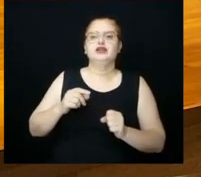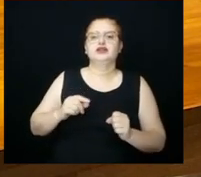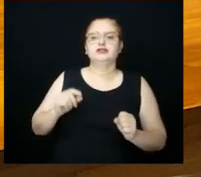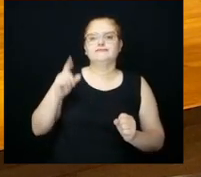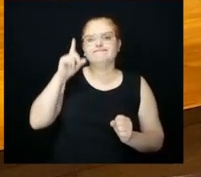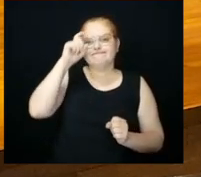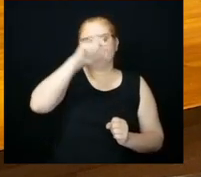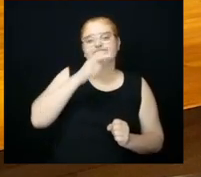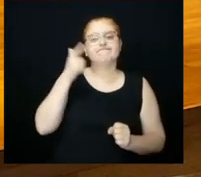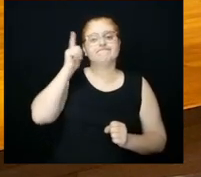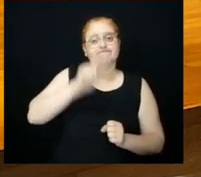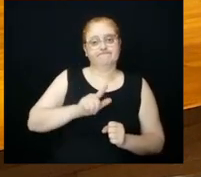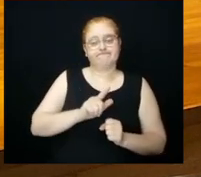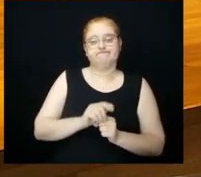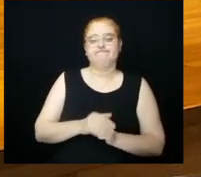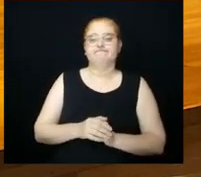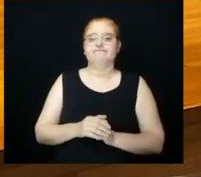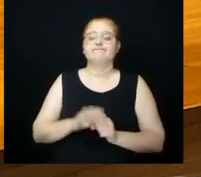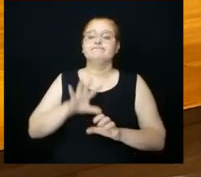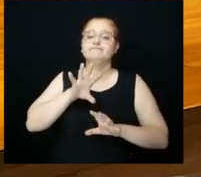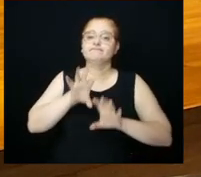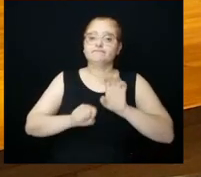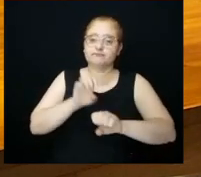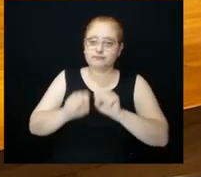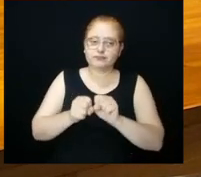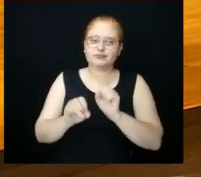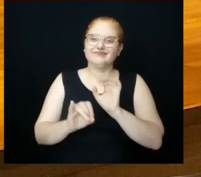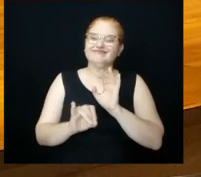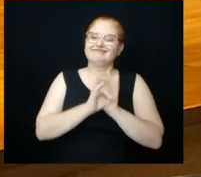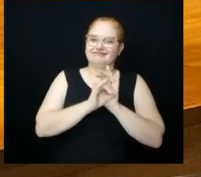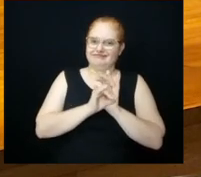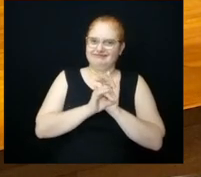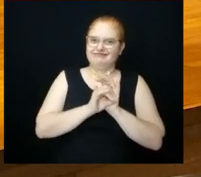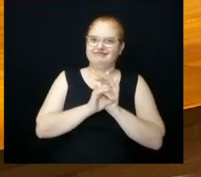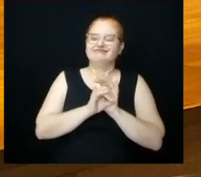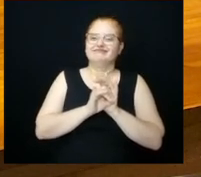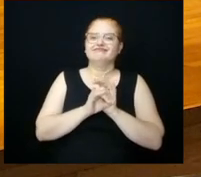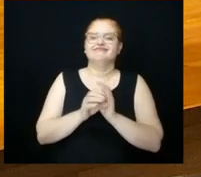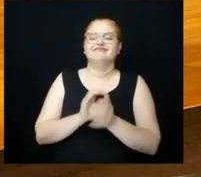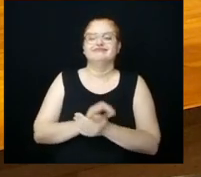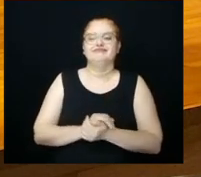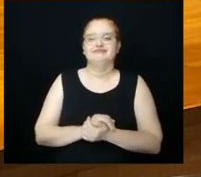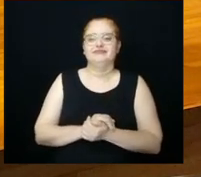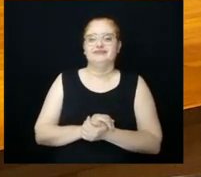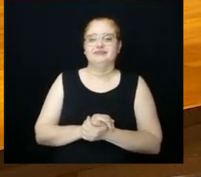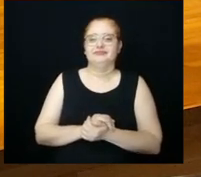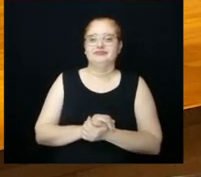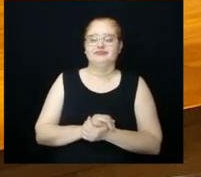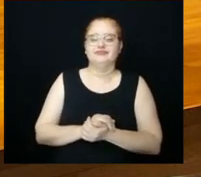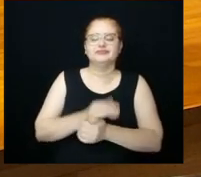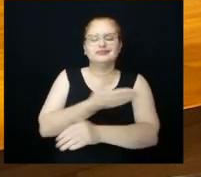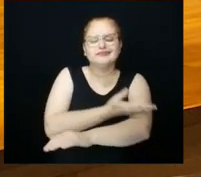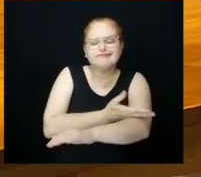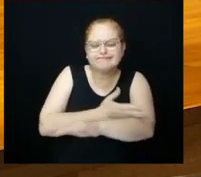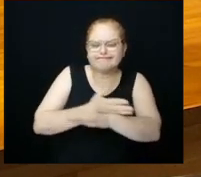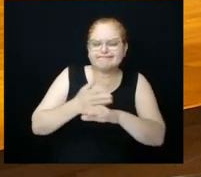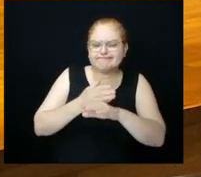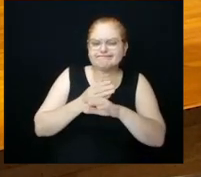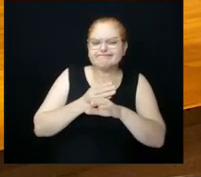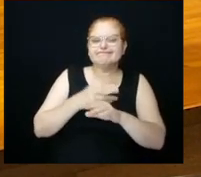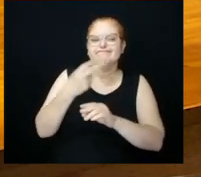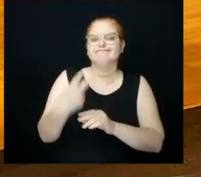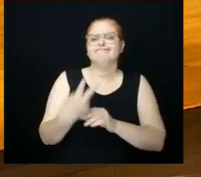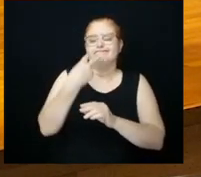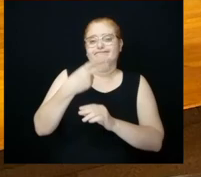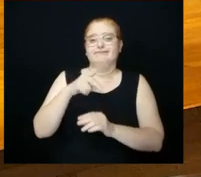E, enfim, essa busca de identidade, do desenraizamento, de se acostumar a ser vista como